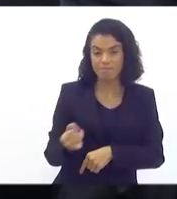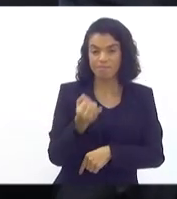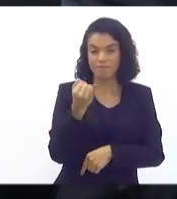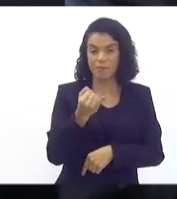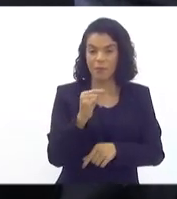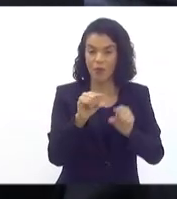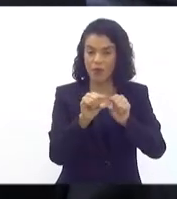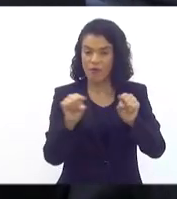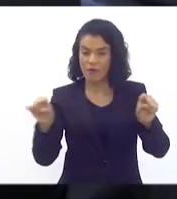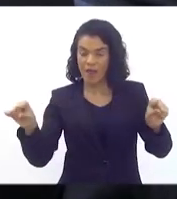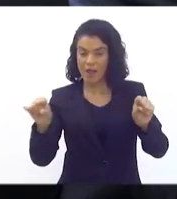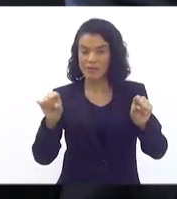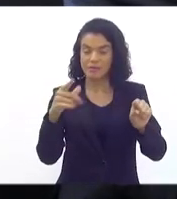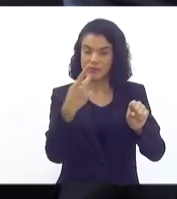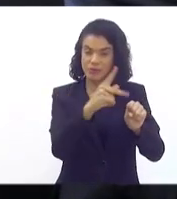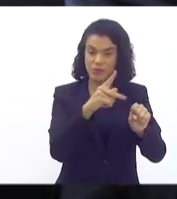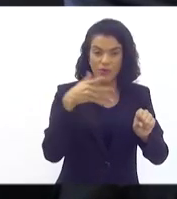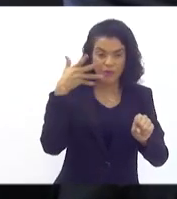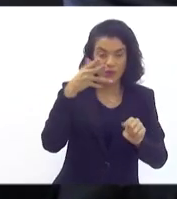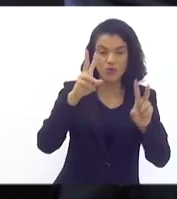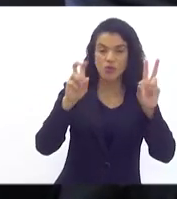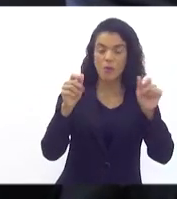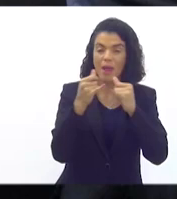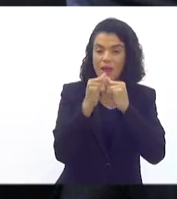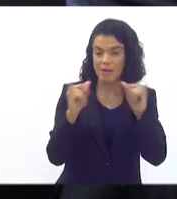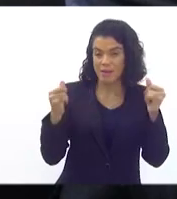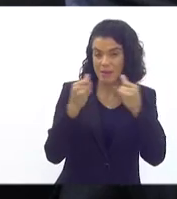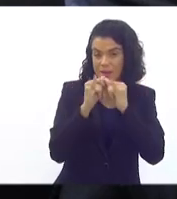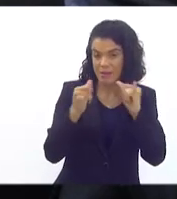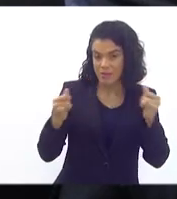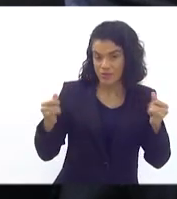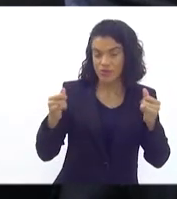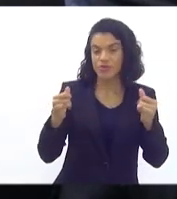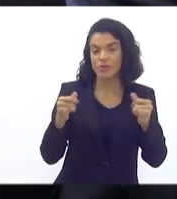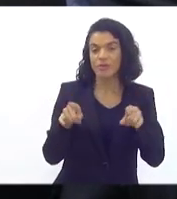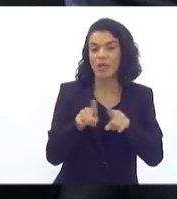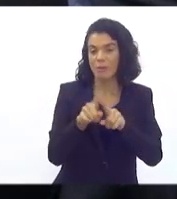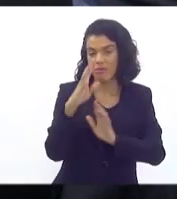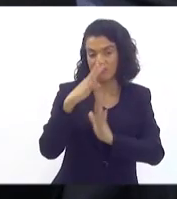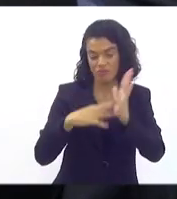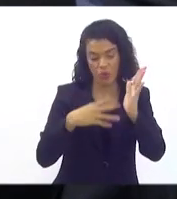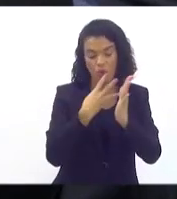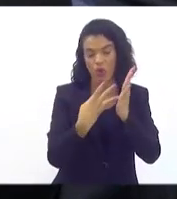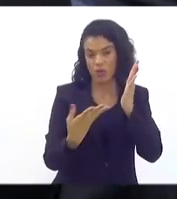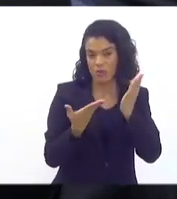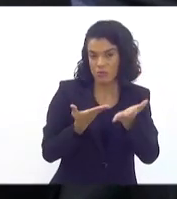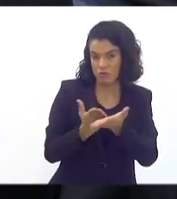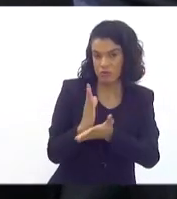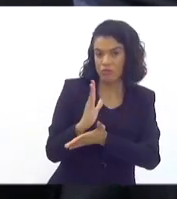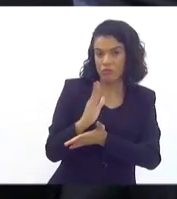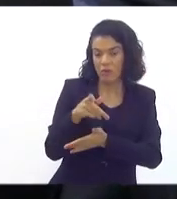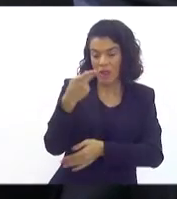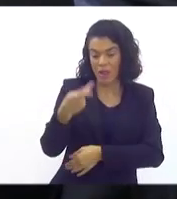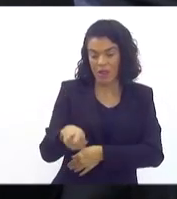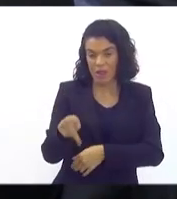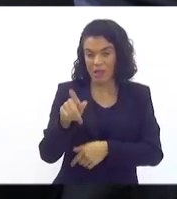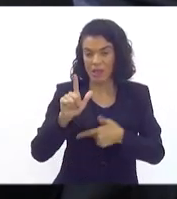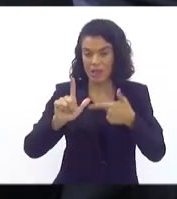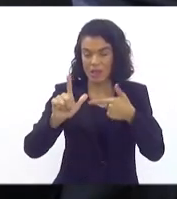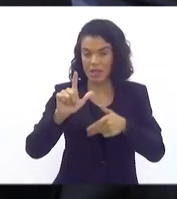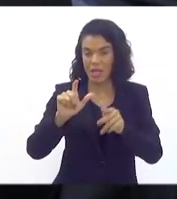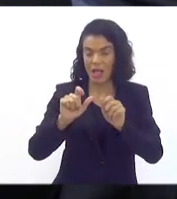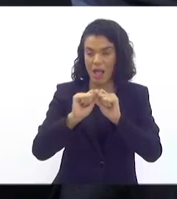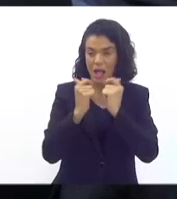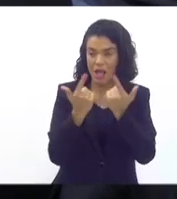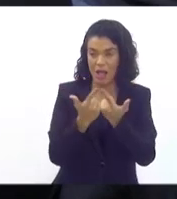especificamente sobre a questão da energia elétrica de fato no cronograma que foi aprovado né dos trabalhos nessa casa o próximo